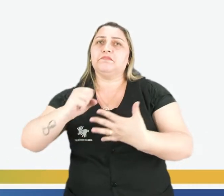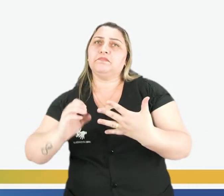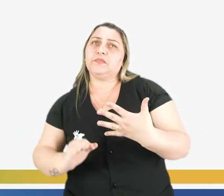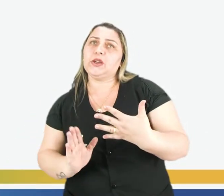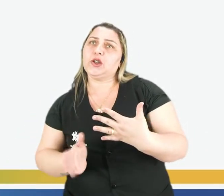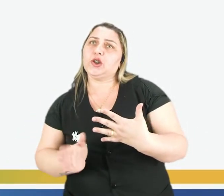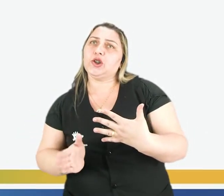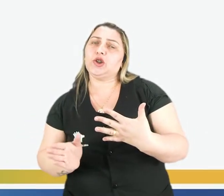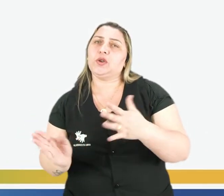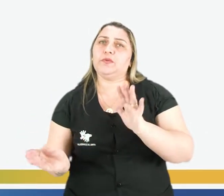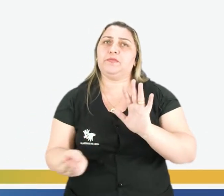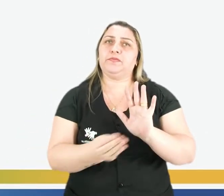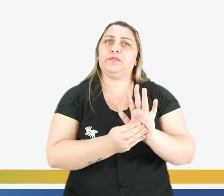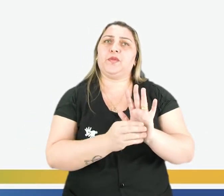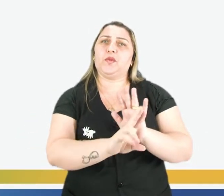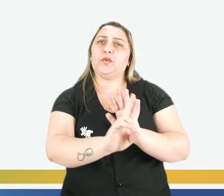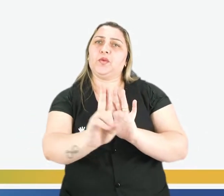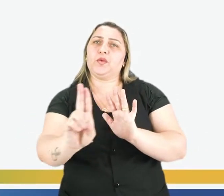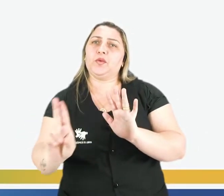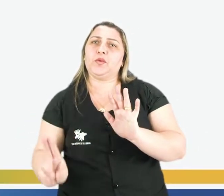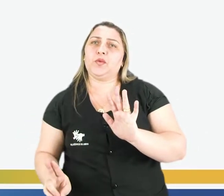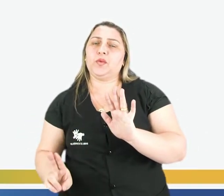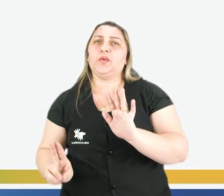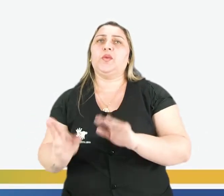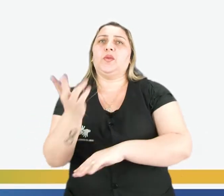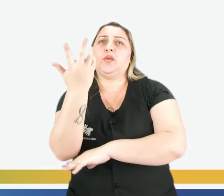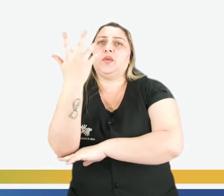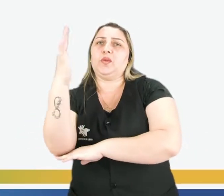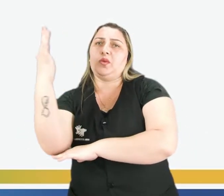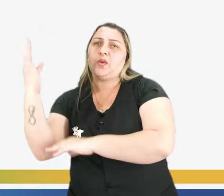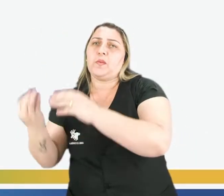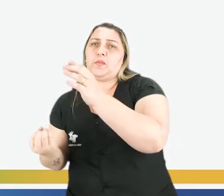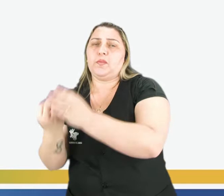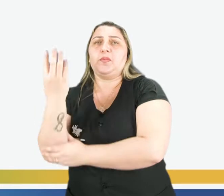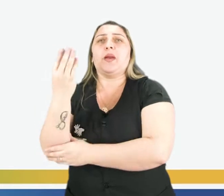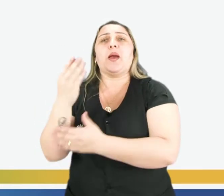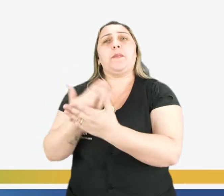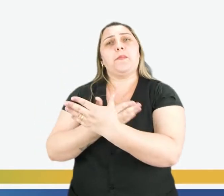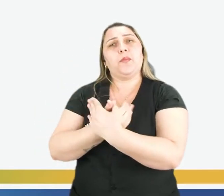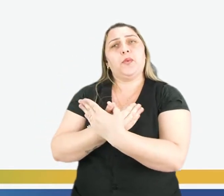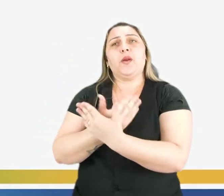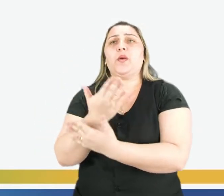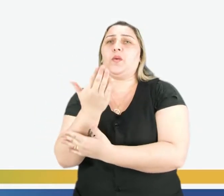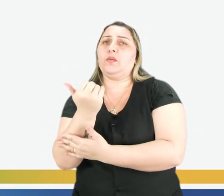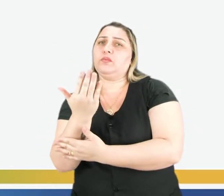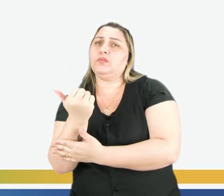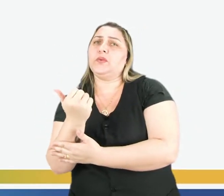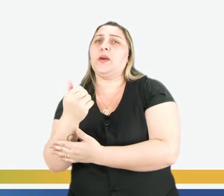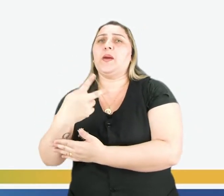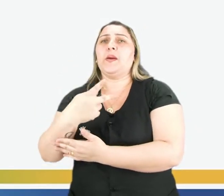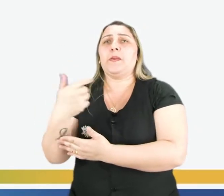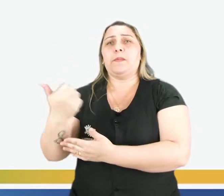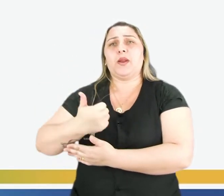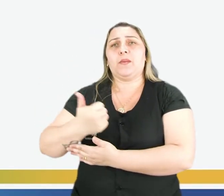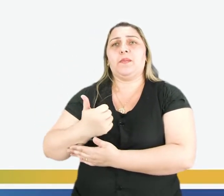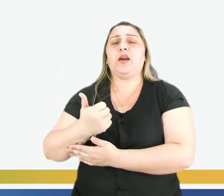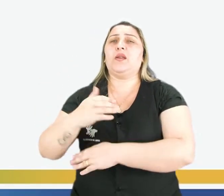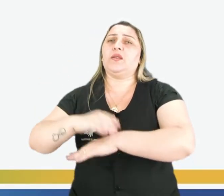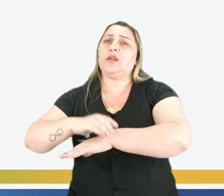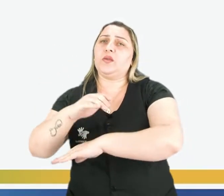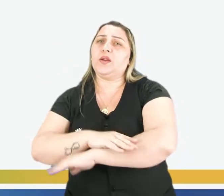tudo colocado o nome, ó, as plantas são produtores, a borboleta é um consumidor primário, o sapo é um